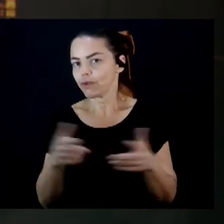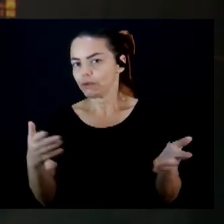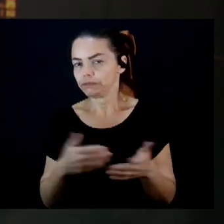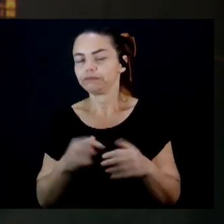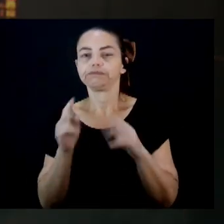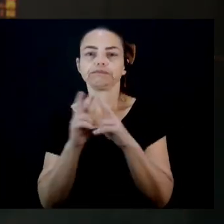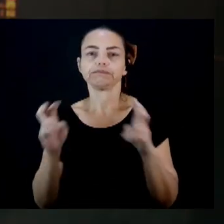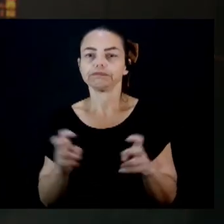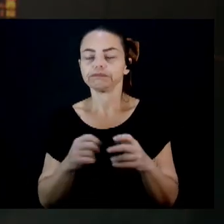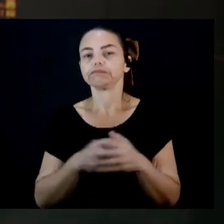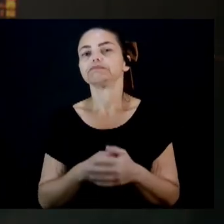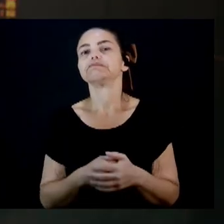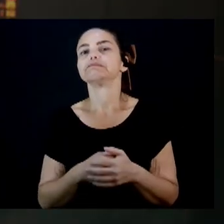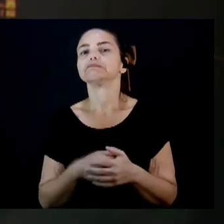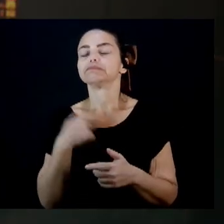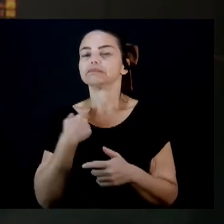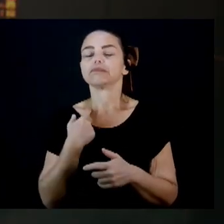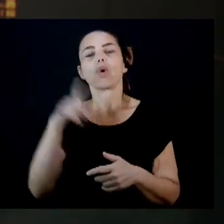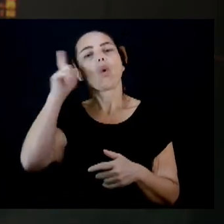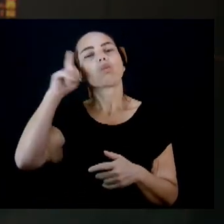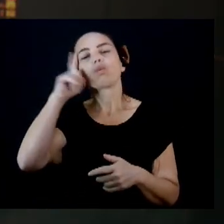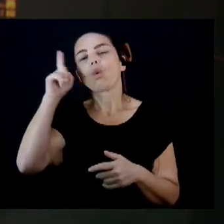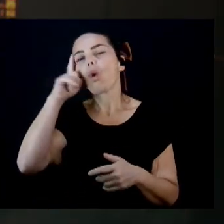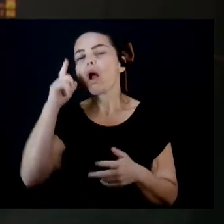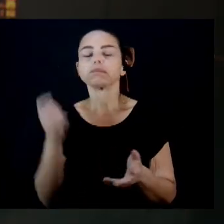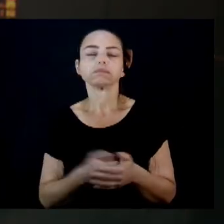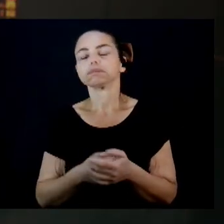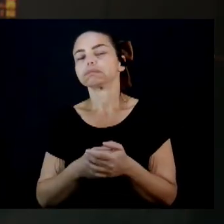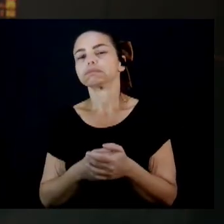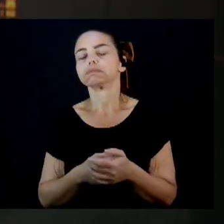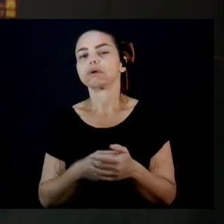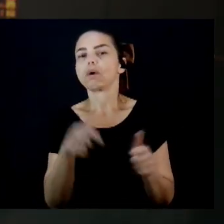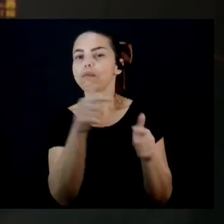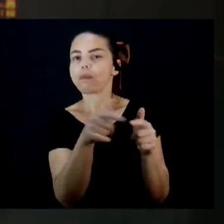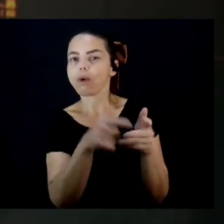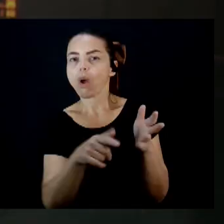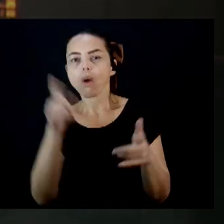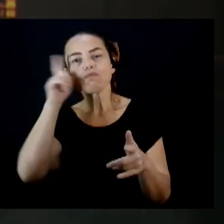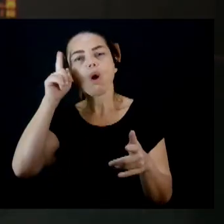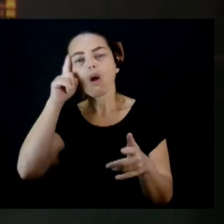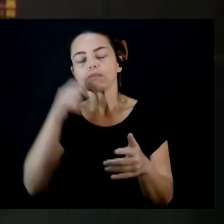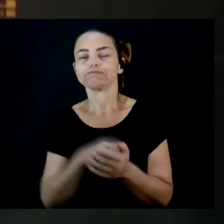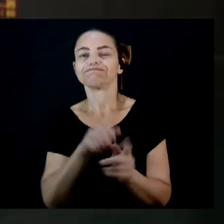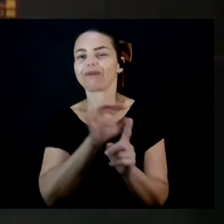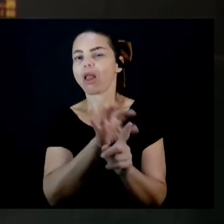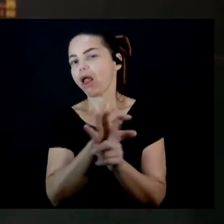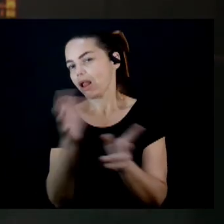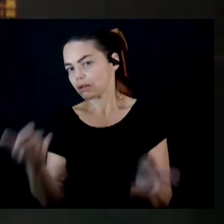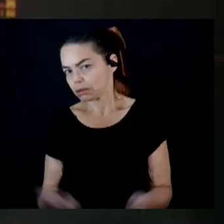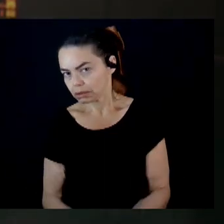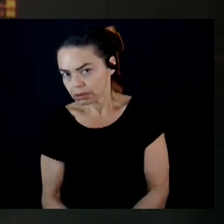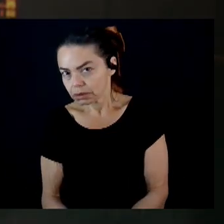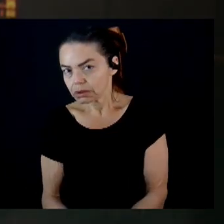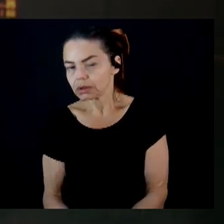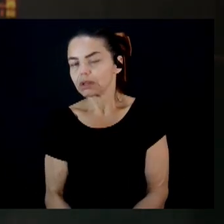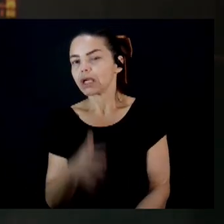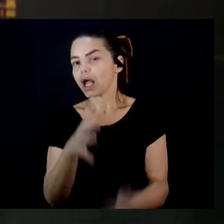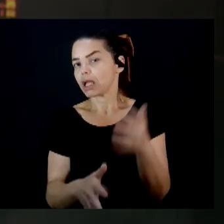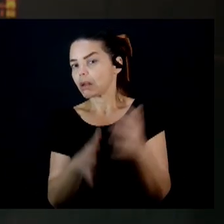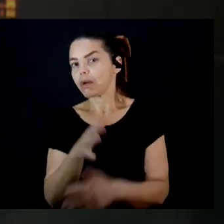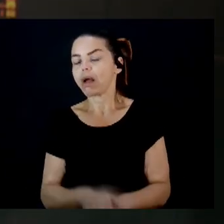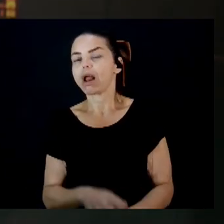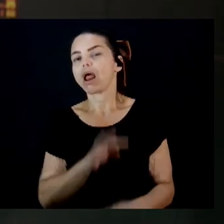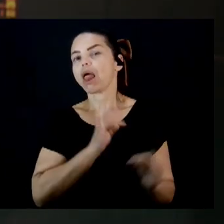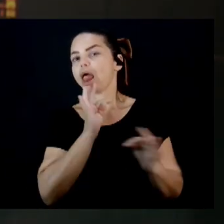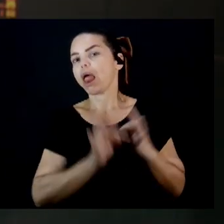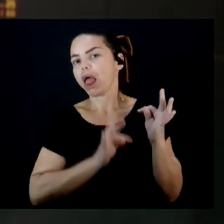a questão da rotina. Quais os fatores do dia a dia que isso influencia diretamente na